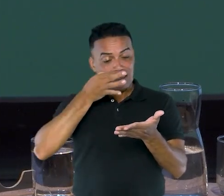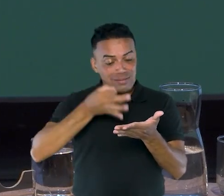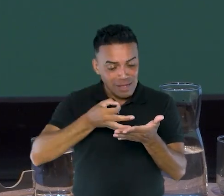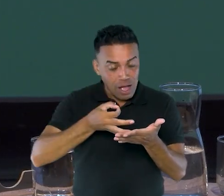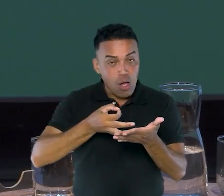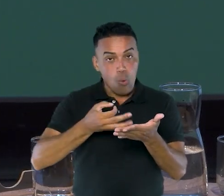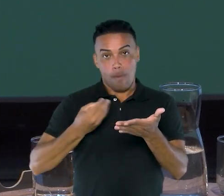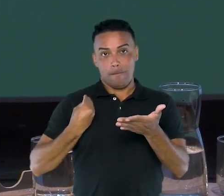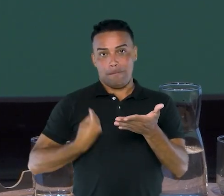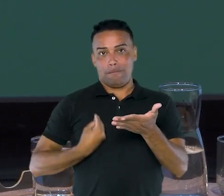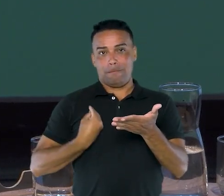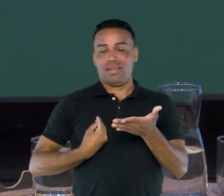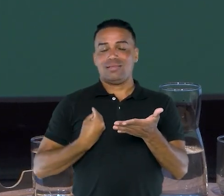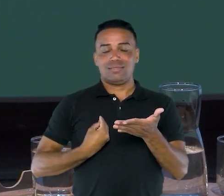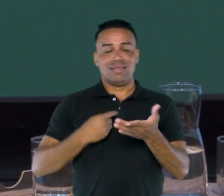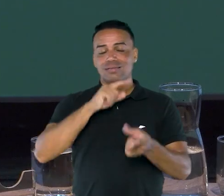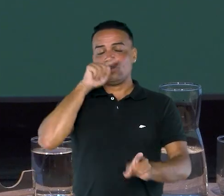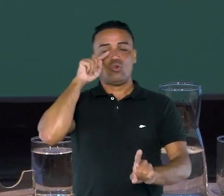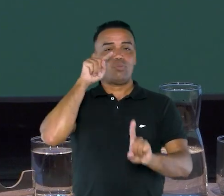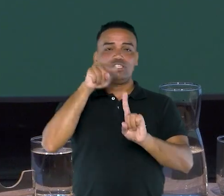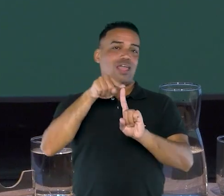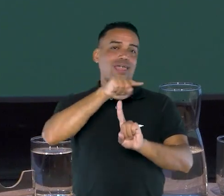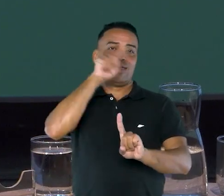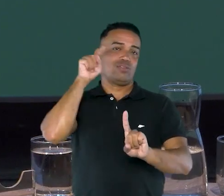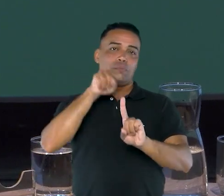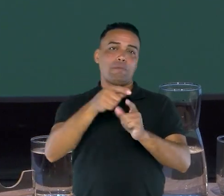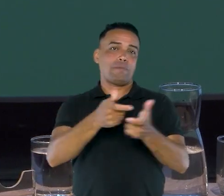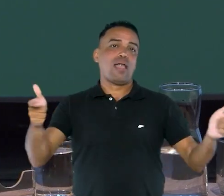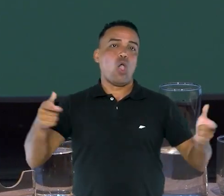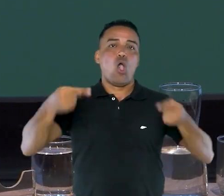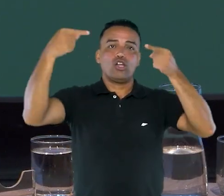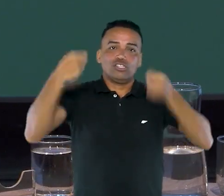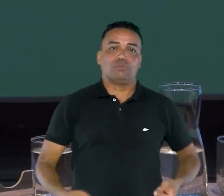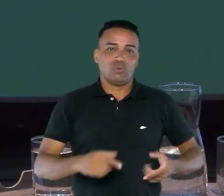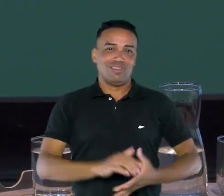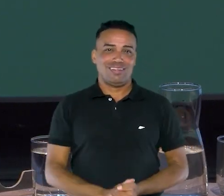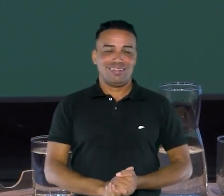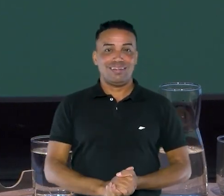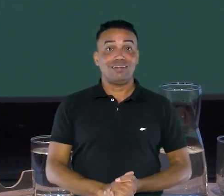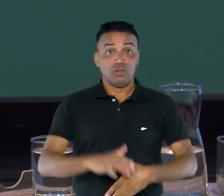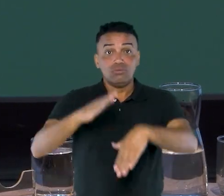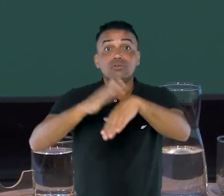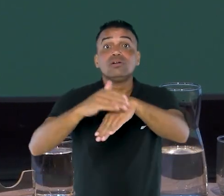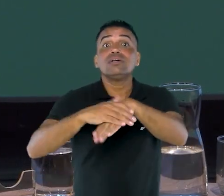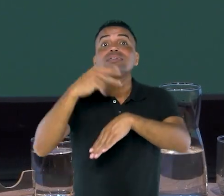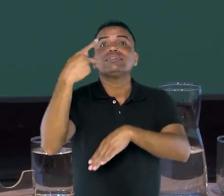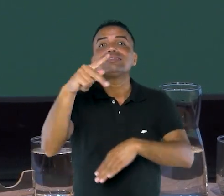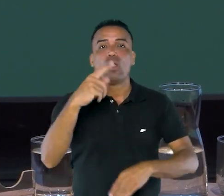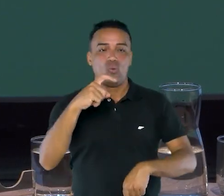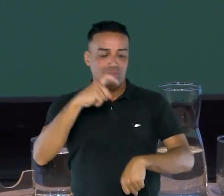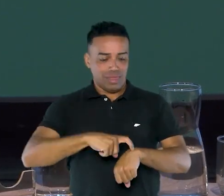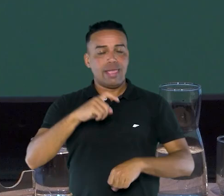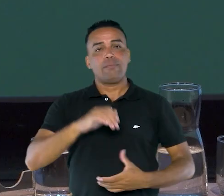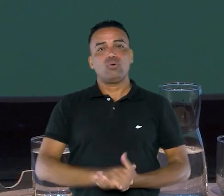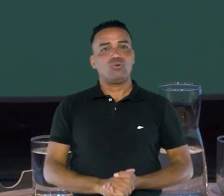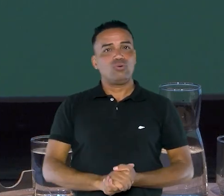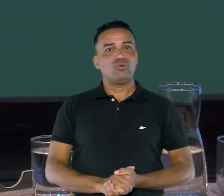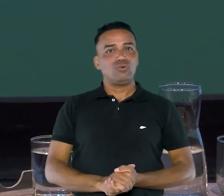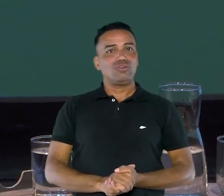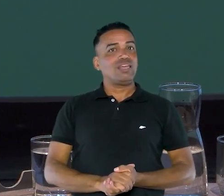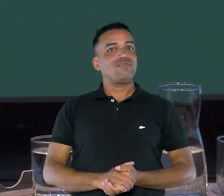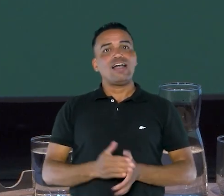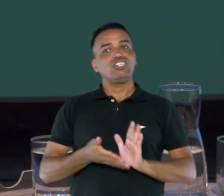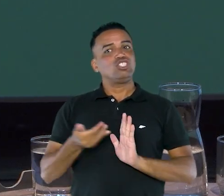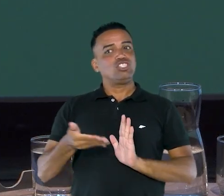atenção, a presença, é o grande objeto de disputa. Isso é o teu tempo. Quem é que vai roubar o